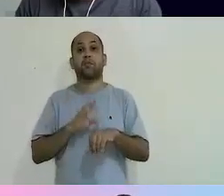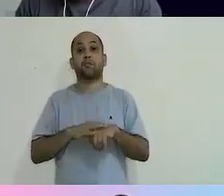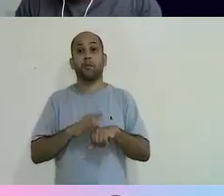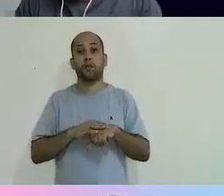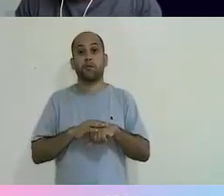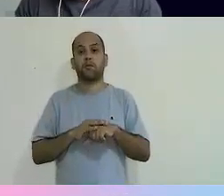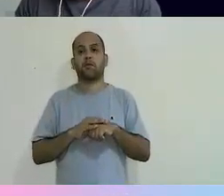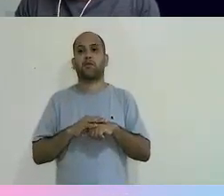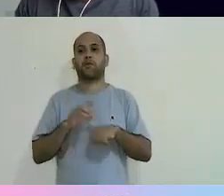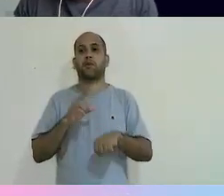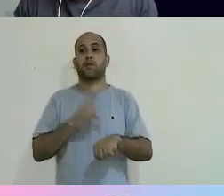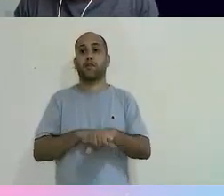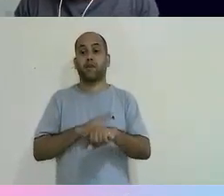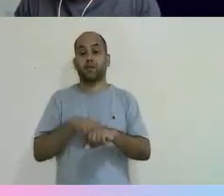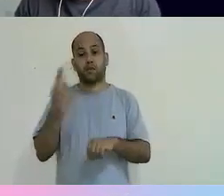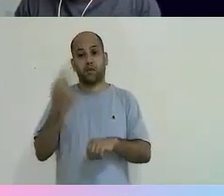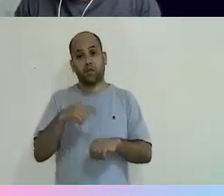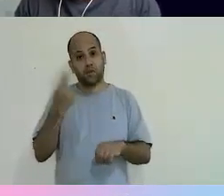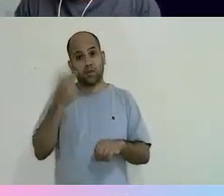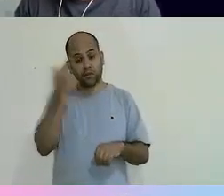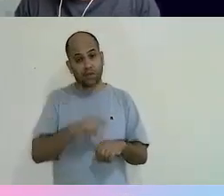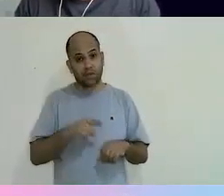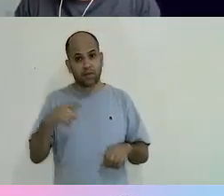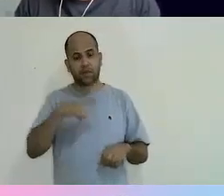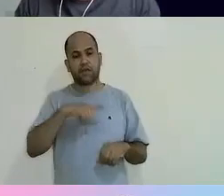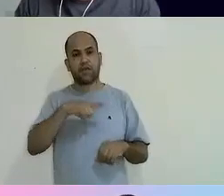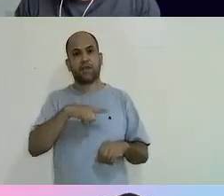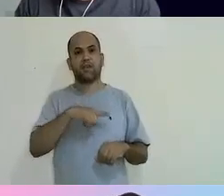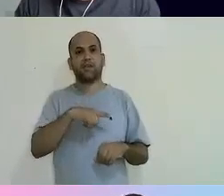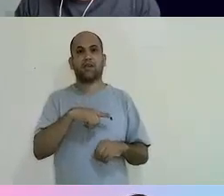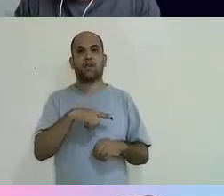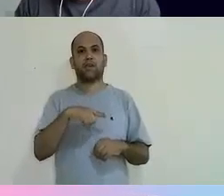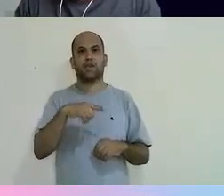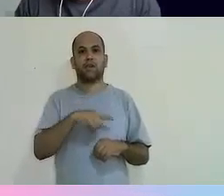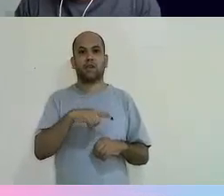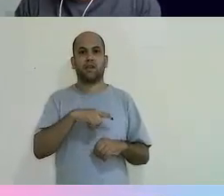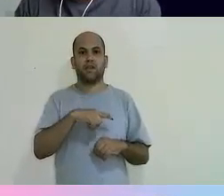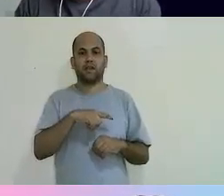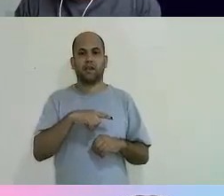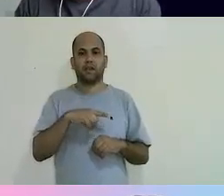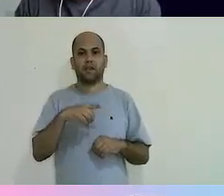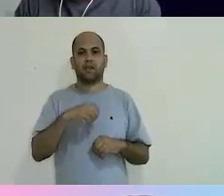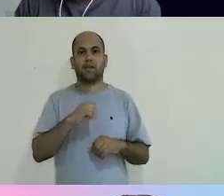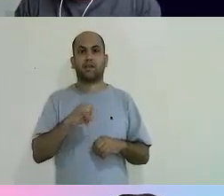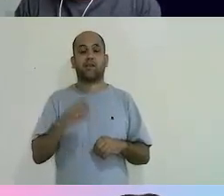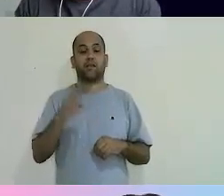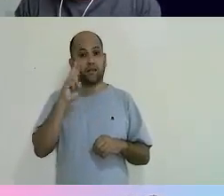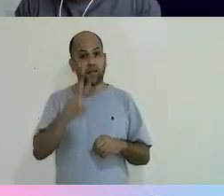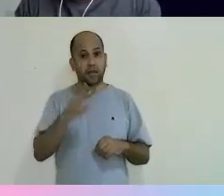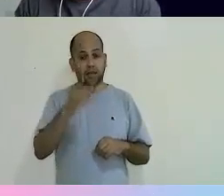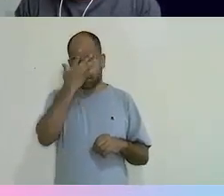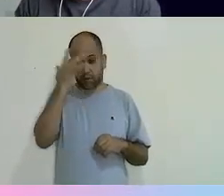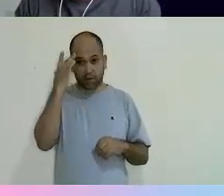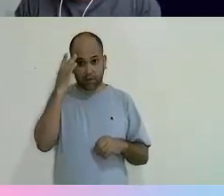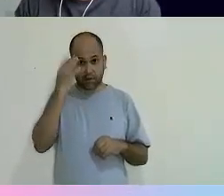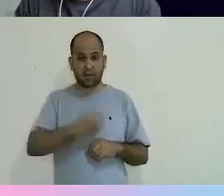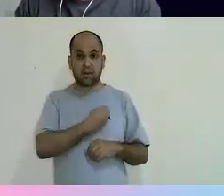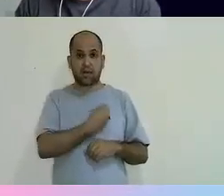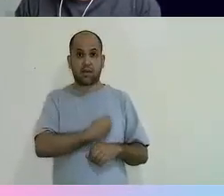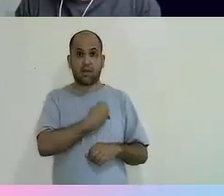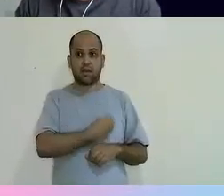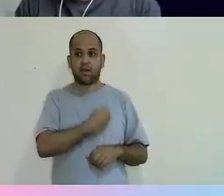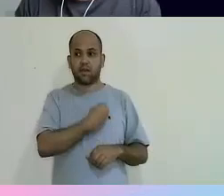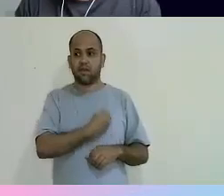híbrido, a gente consegue ter um pouquinho mais essa equação, conviver com as pessoas no presencial, mas em